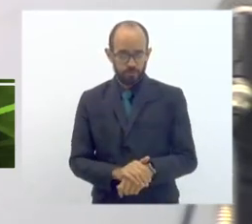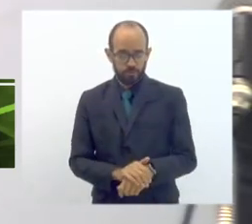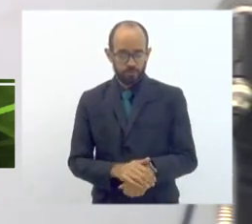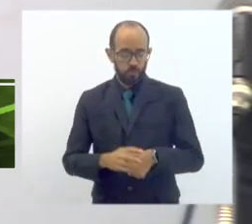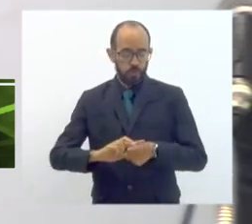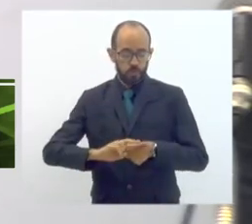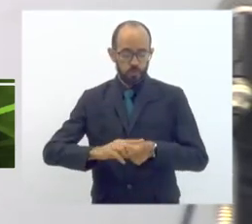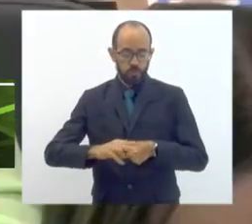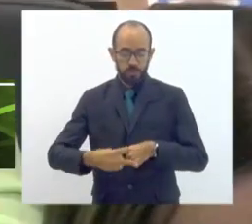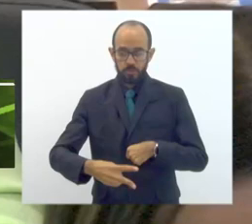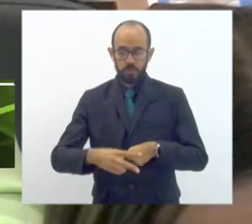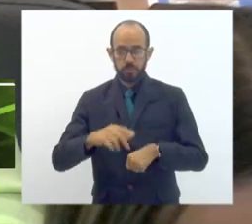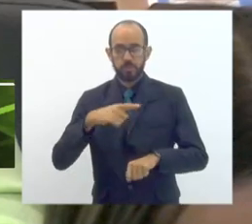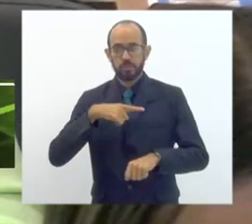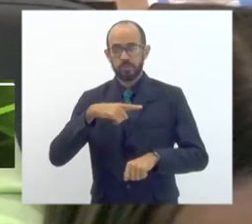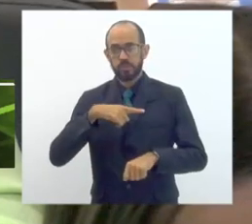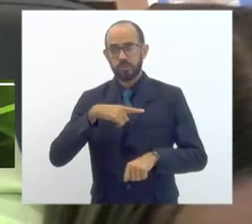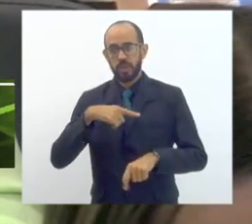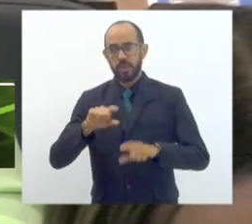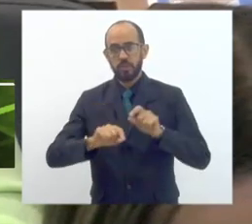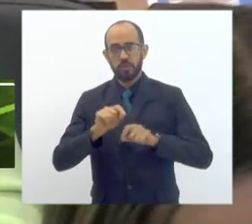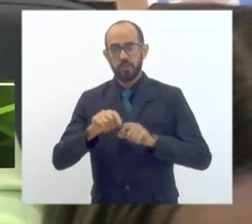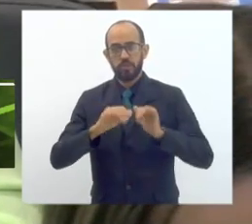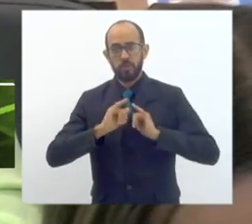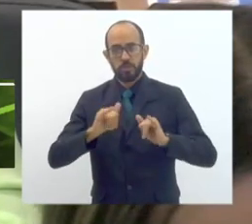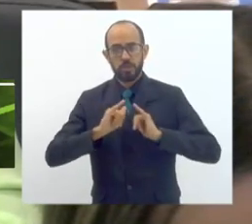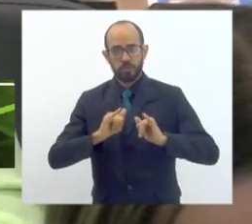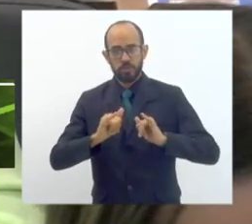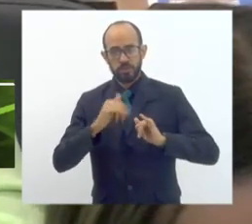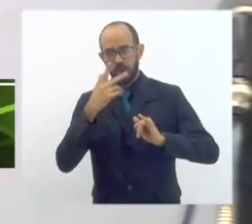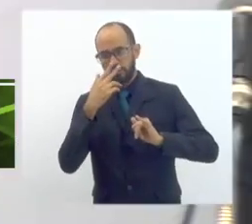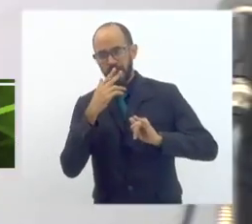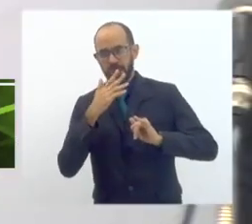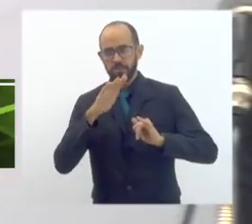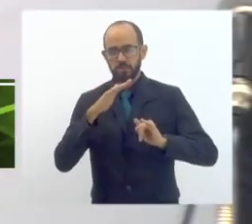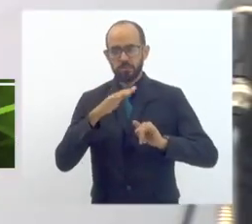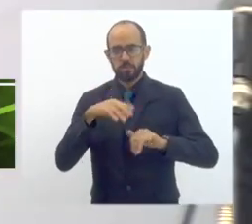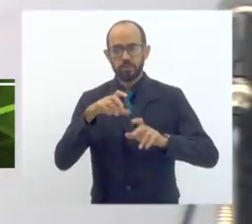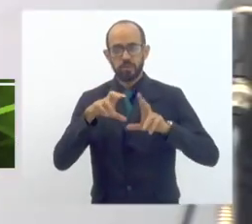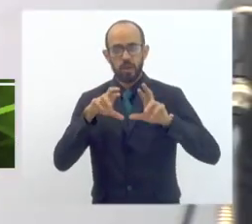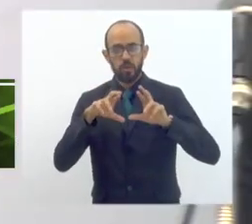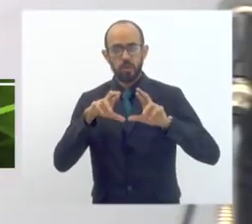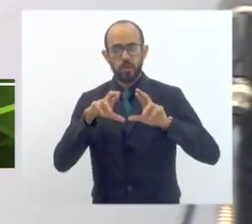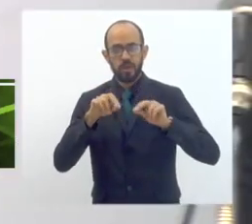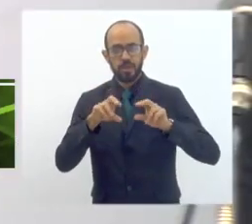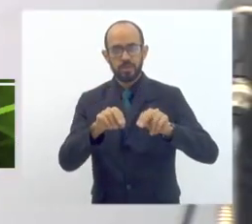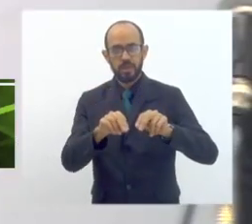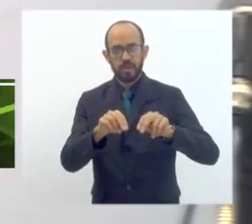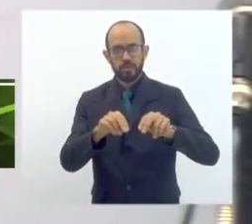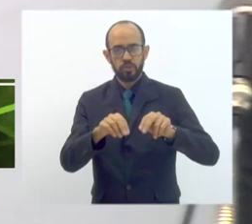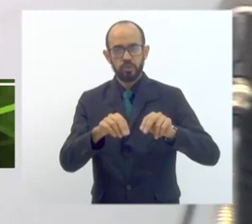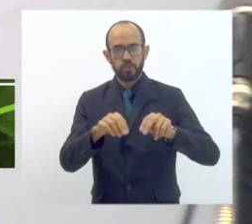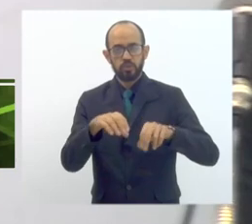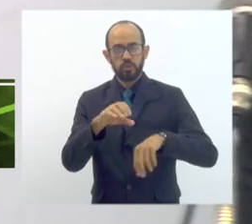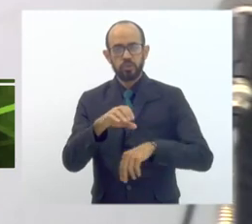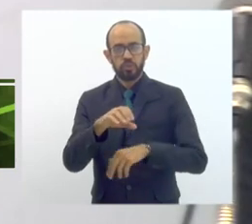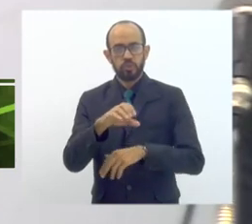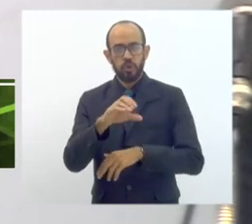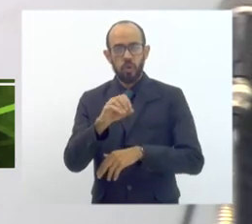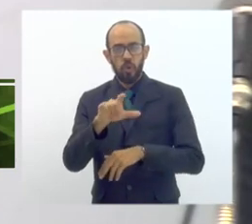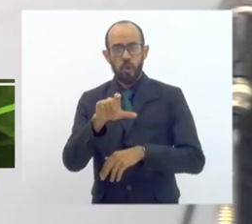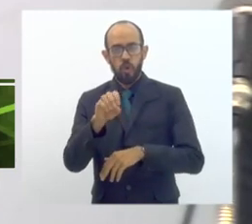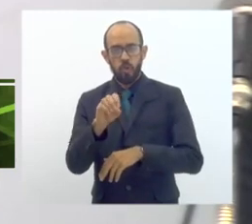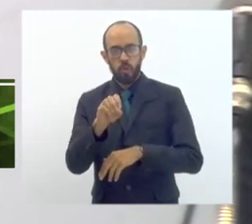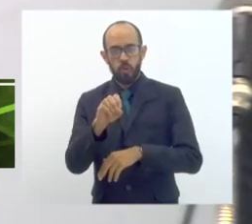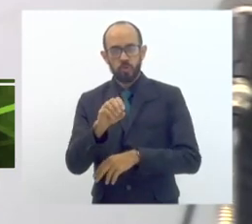E dados parecidos têm relacionados, por exemplo, ao preventivo de câncer de colo de útero. Começa a pipocar